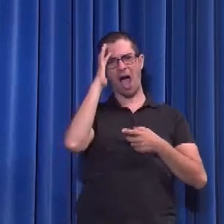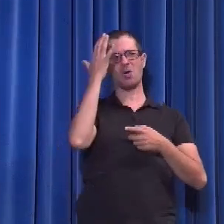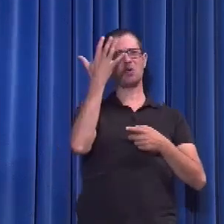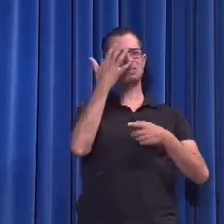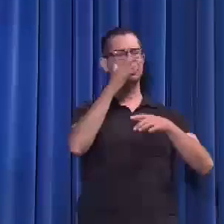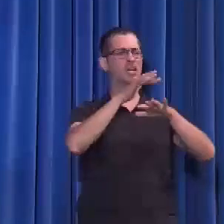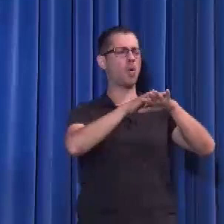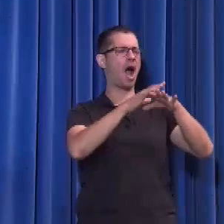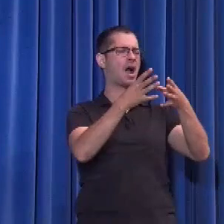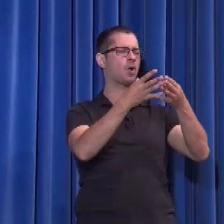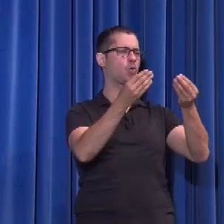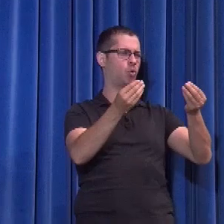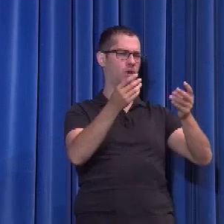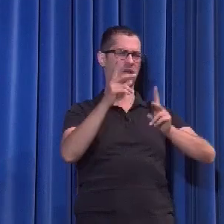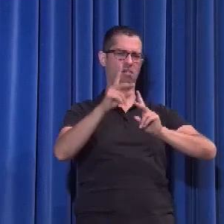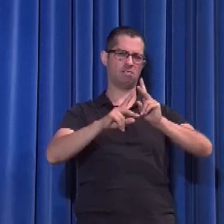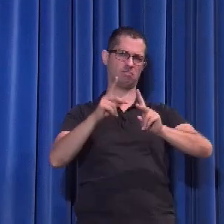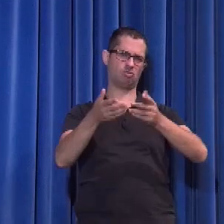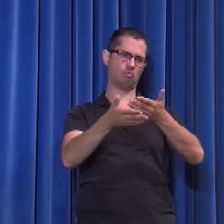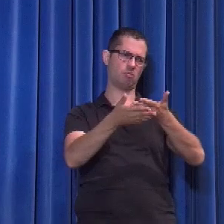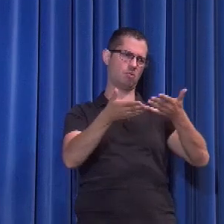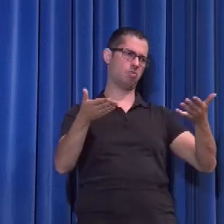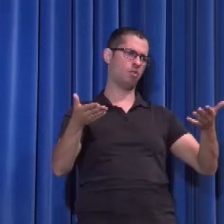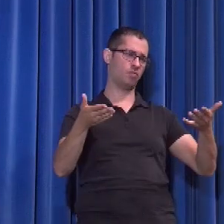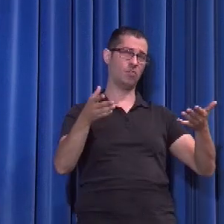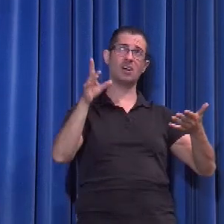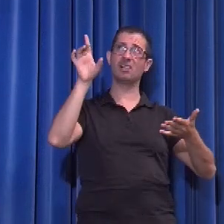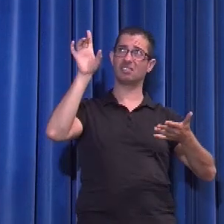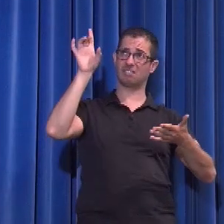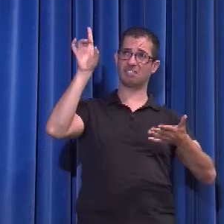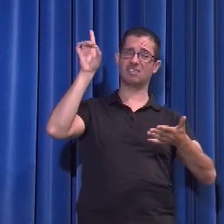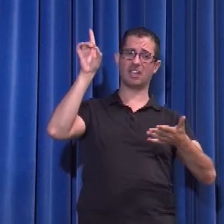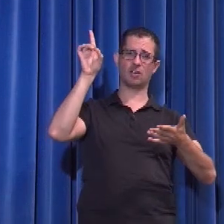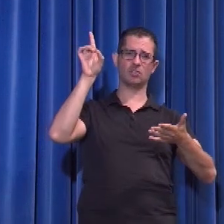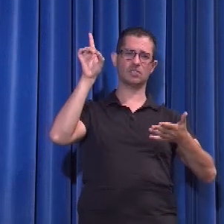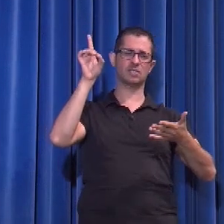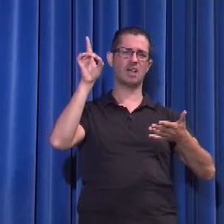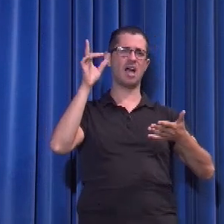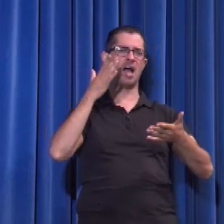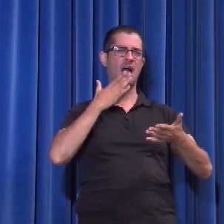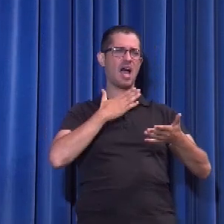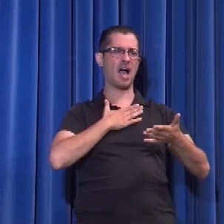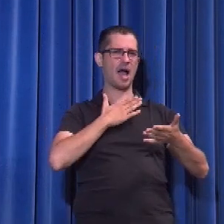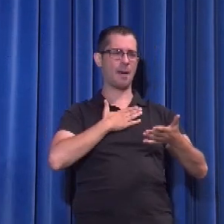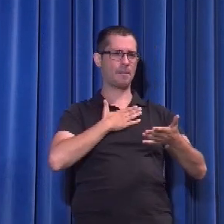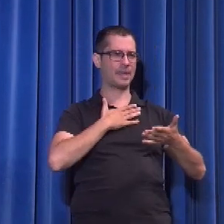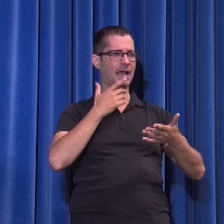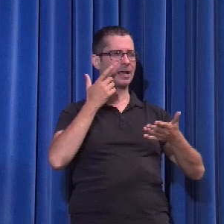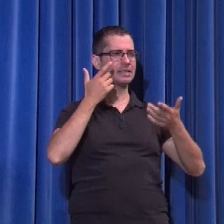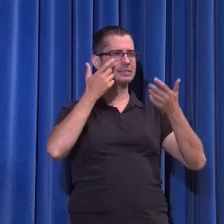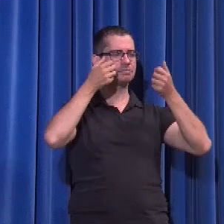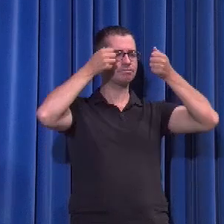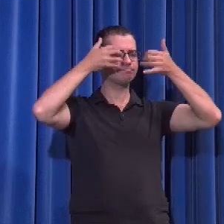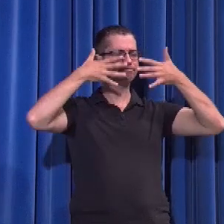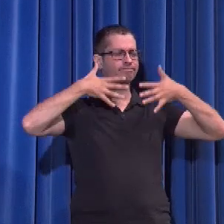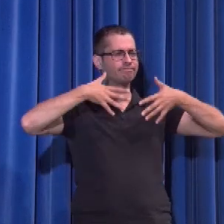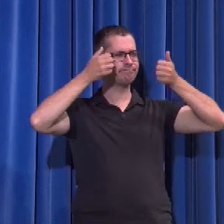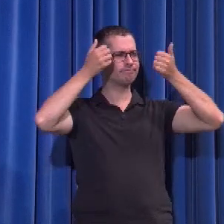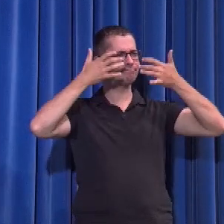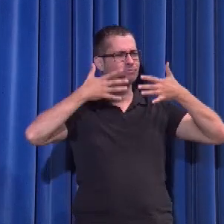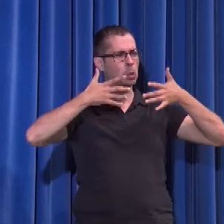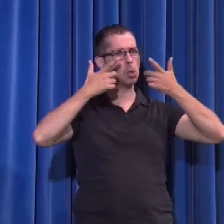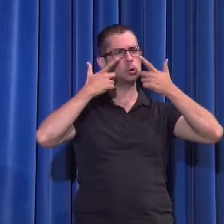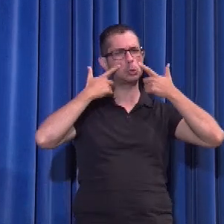filha do meu povo? Provera, Deus, a minha cabeça se tornasse em águas e os meus olhos em fonte